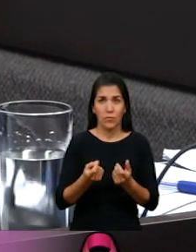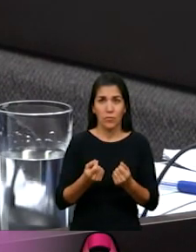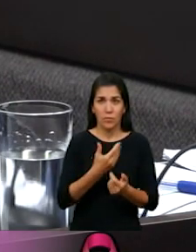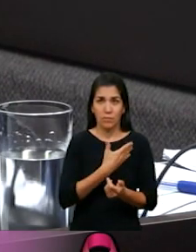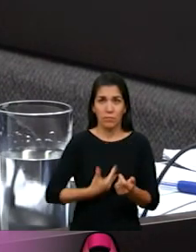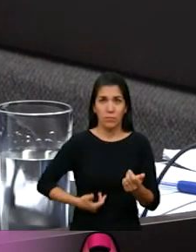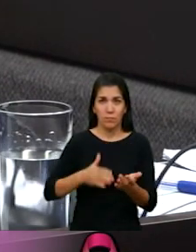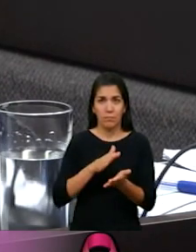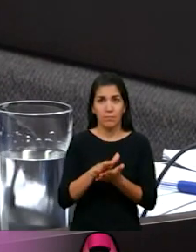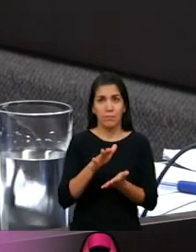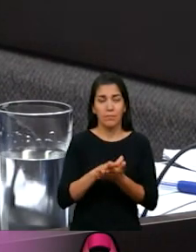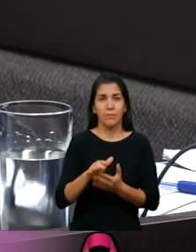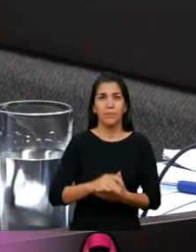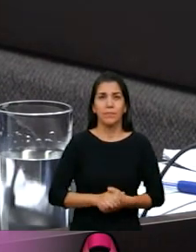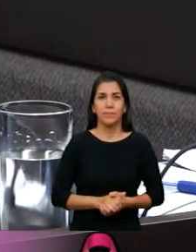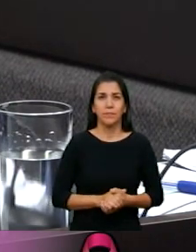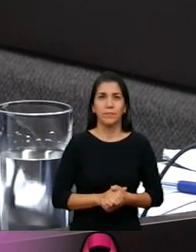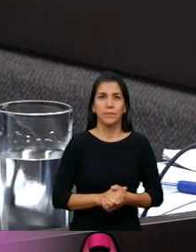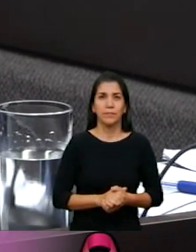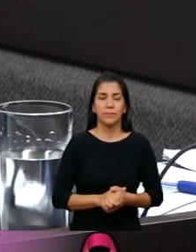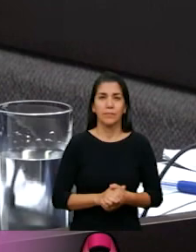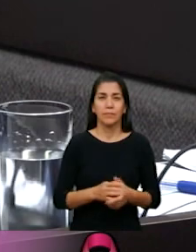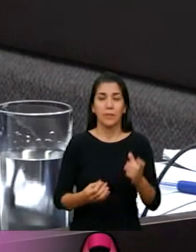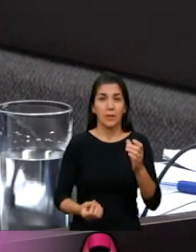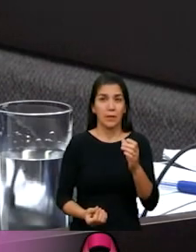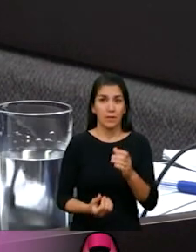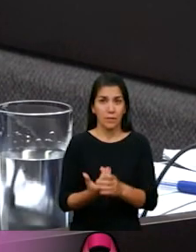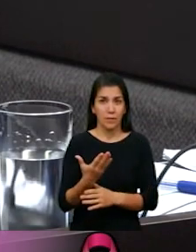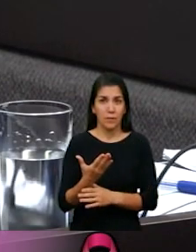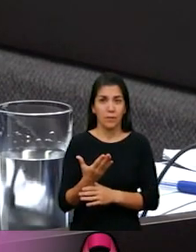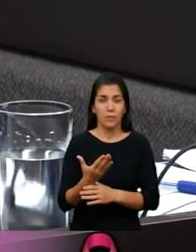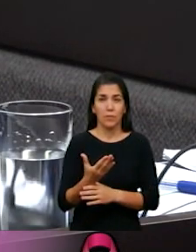e criado também por Rui Barbosa,